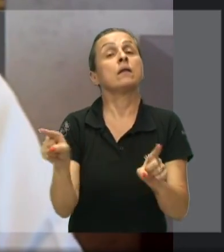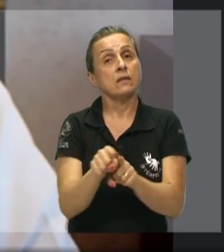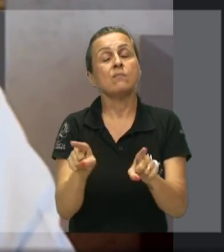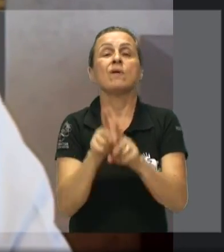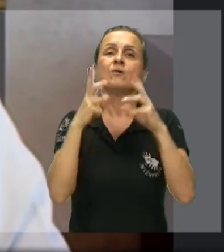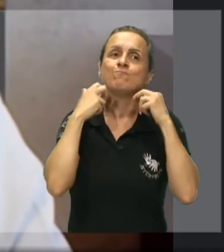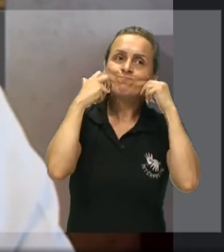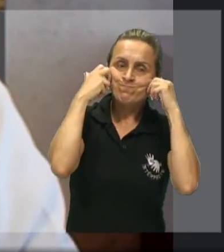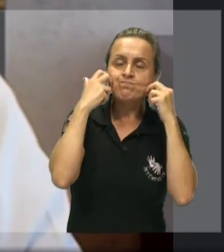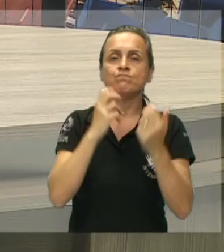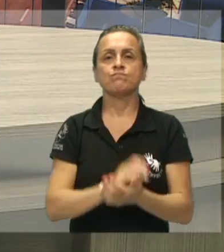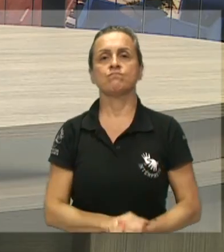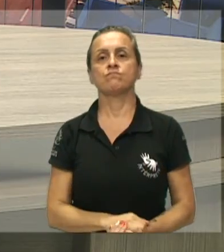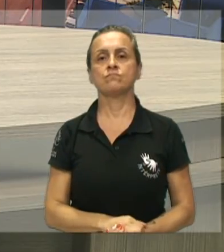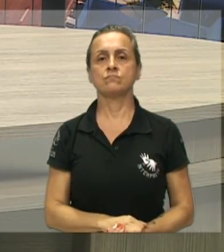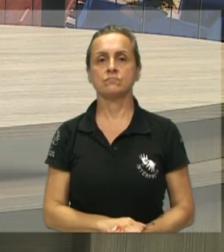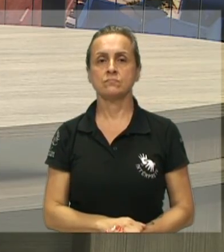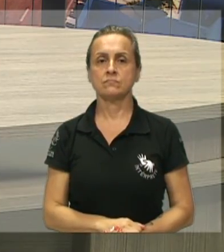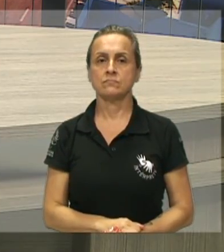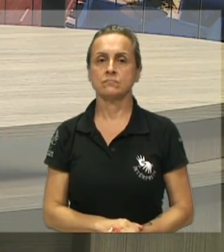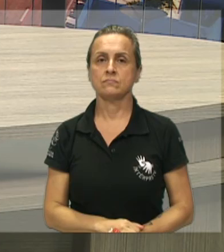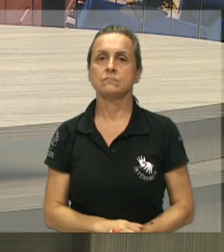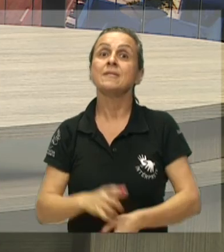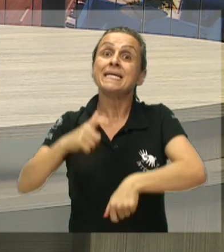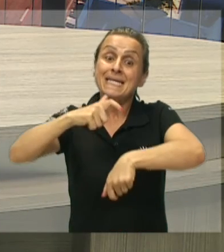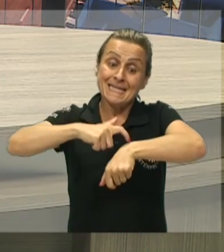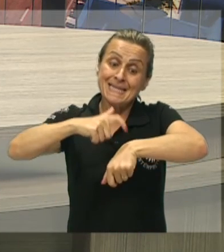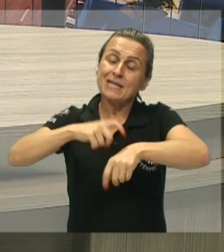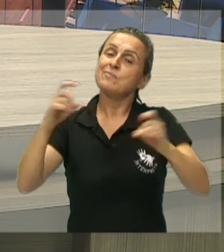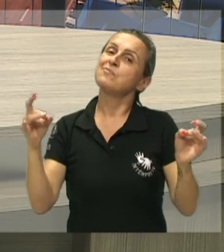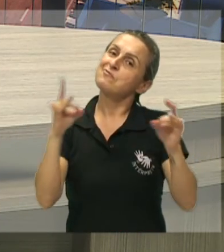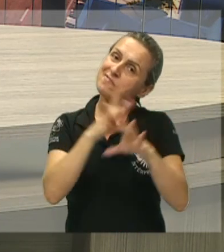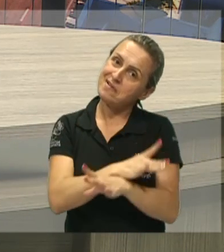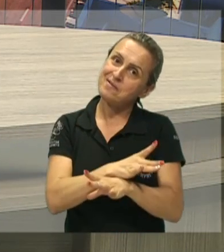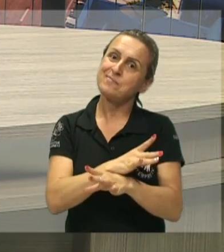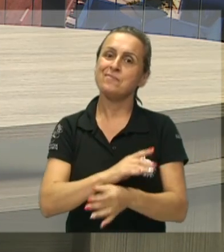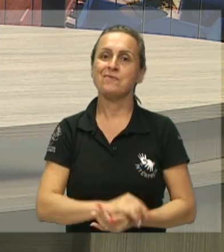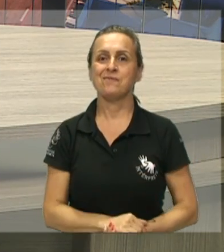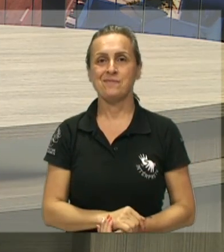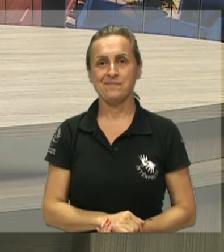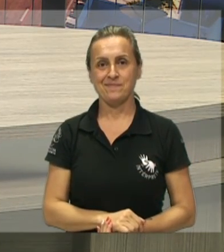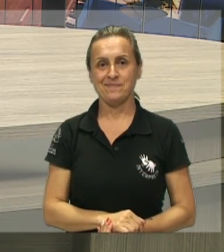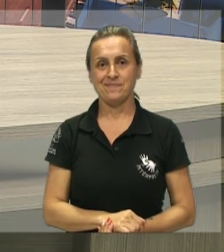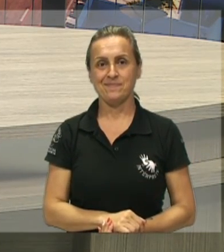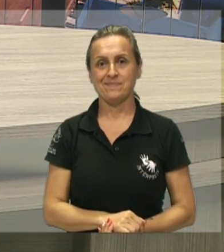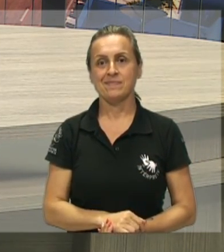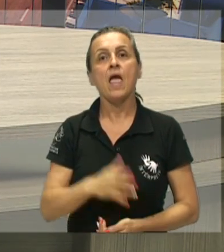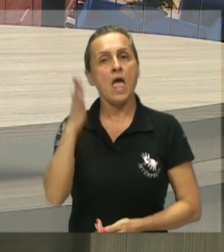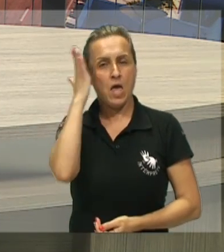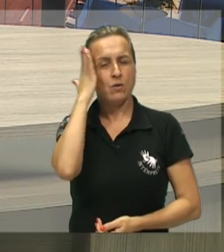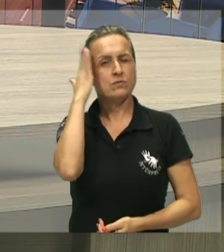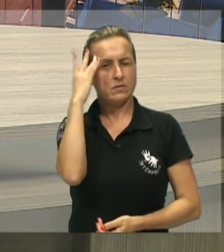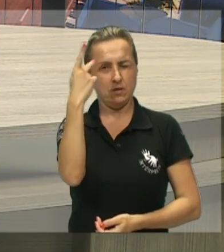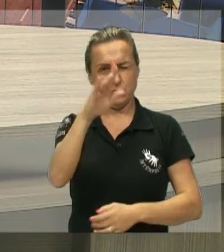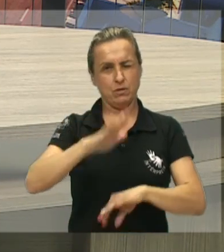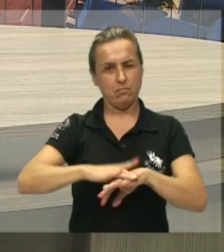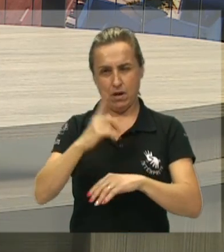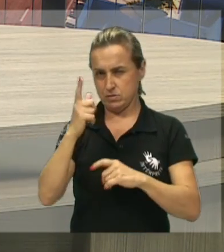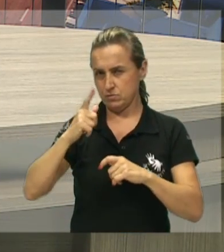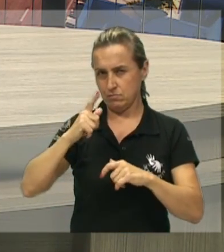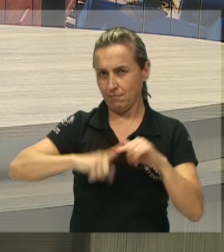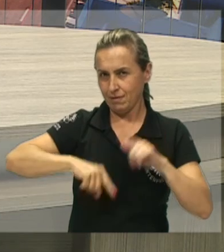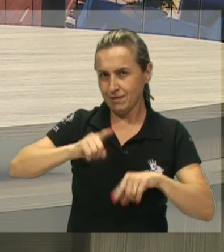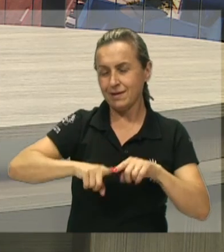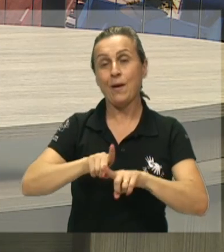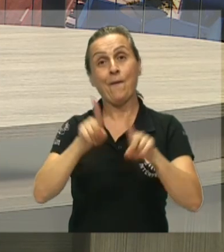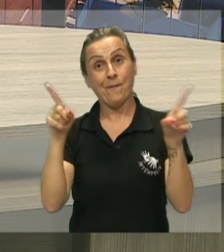da mesma forma. Doutor, nosso tempo acabou. Sei que o senhor tinha mais um material aí para apresentar para nós, mas